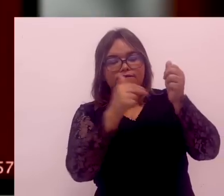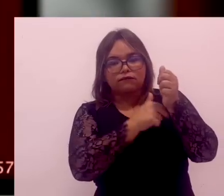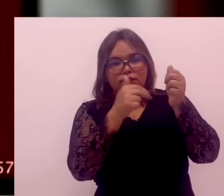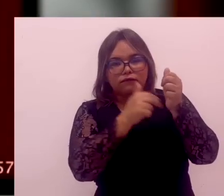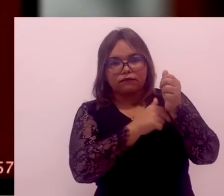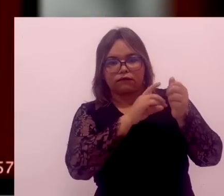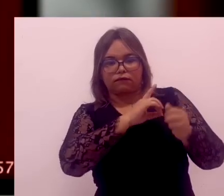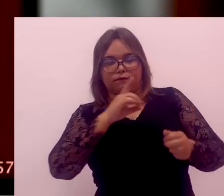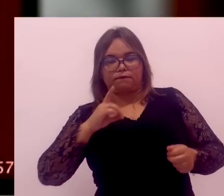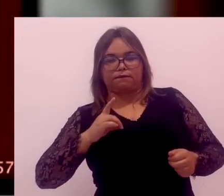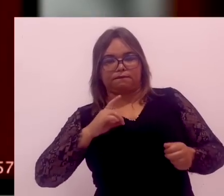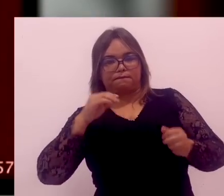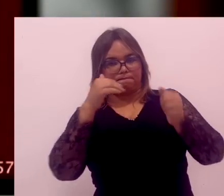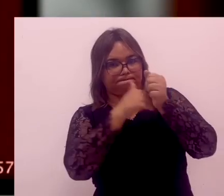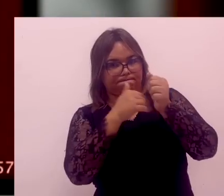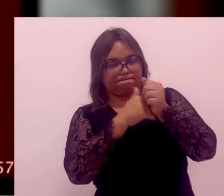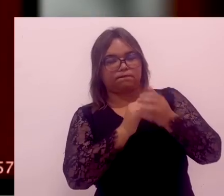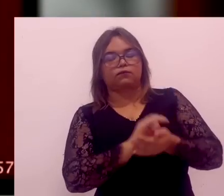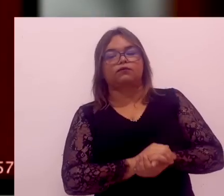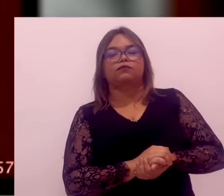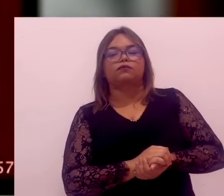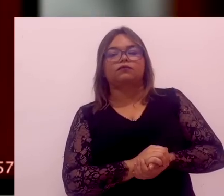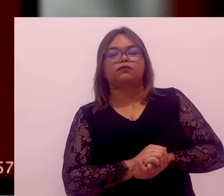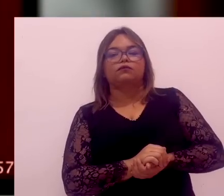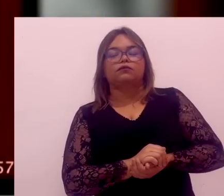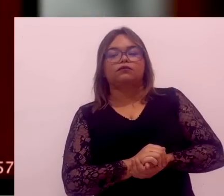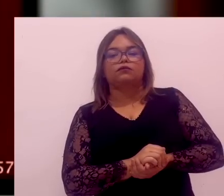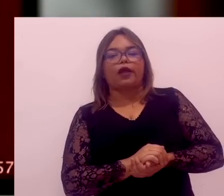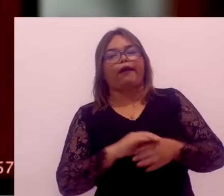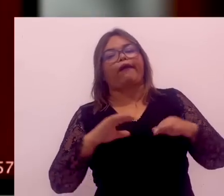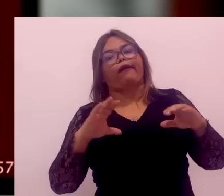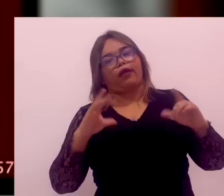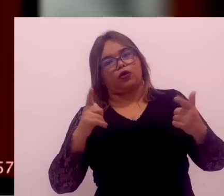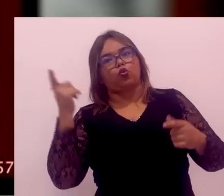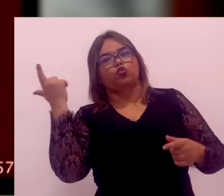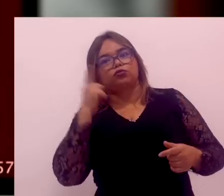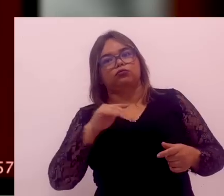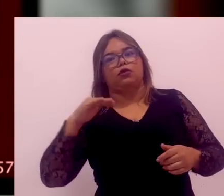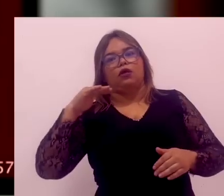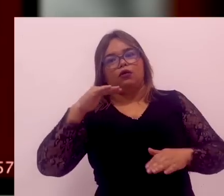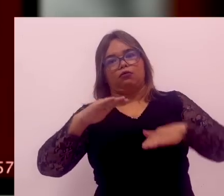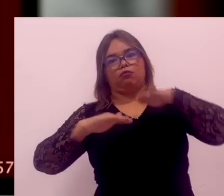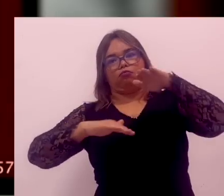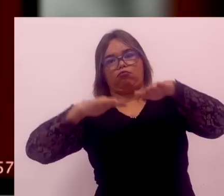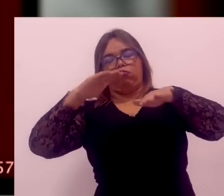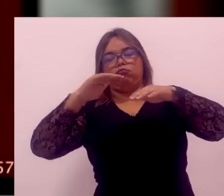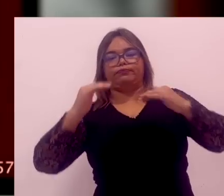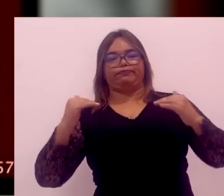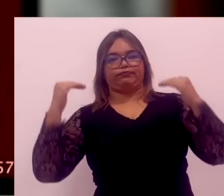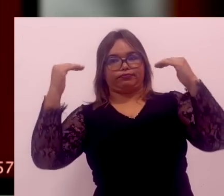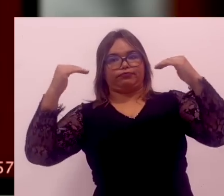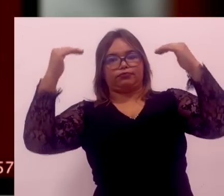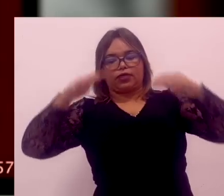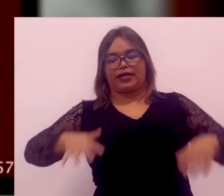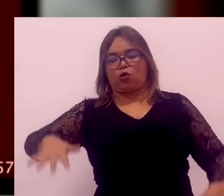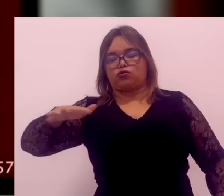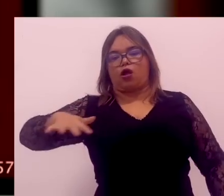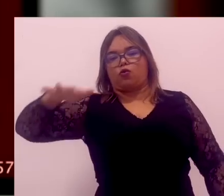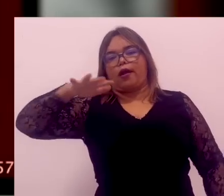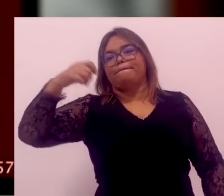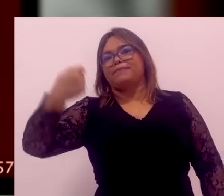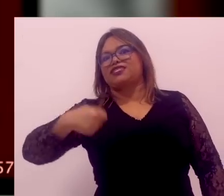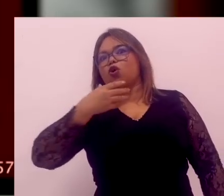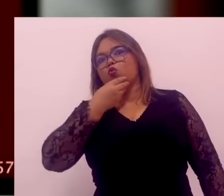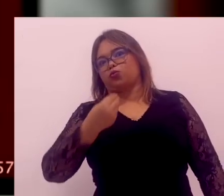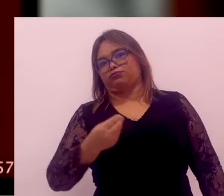mais elevados, eles precisam ser homens. Por isso, Annie Besant é chamada de Irmão Annie Besant,